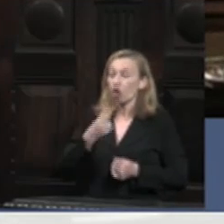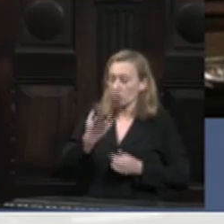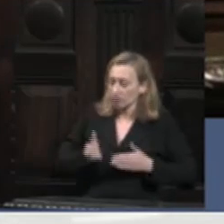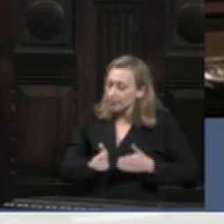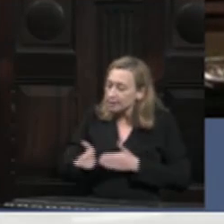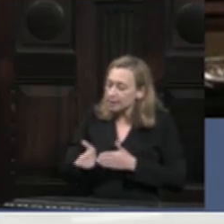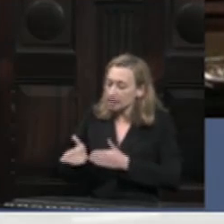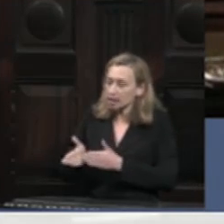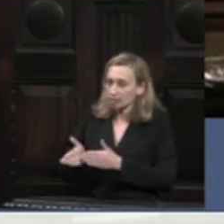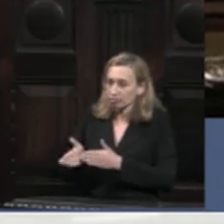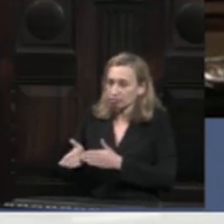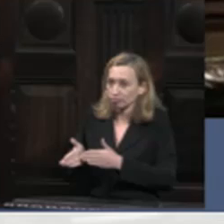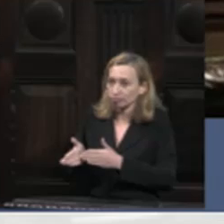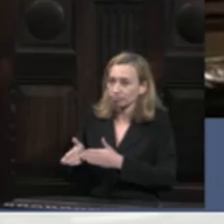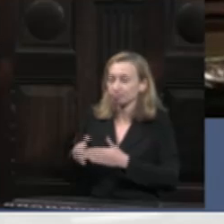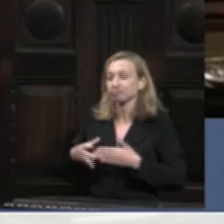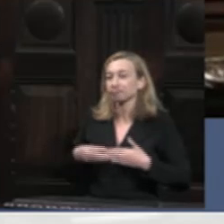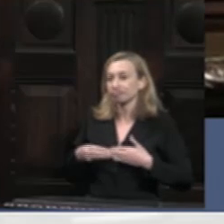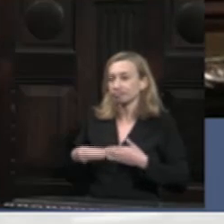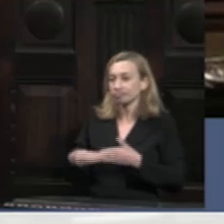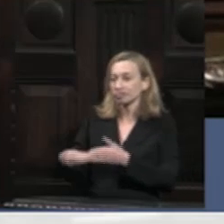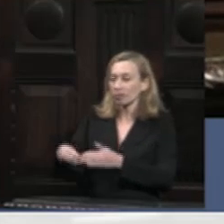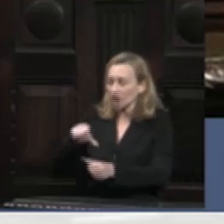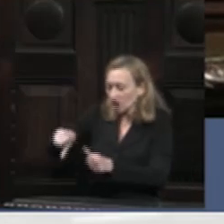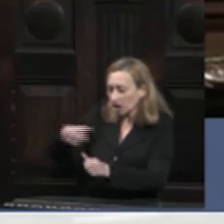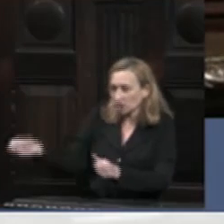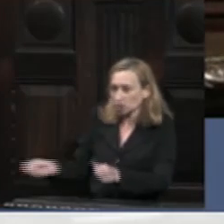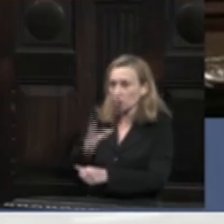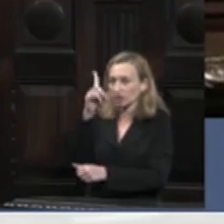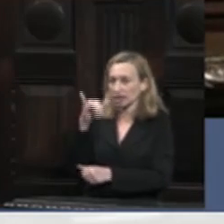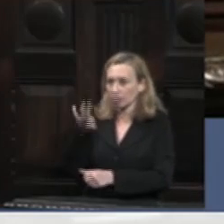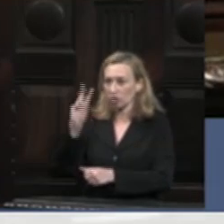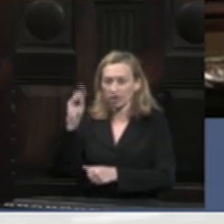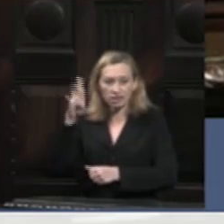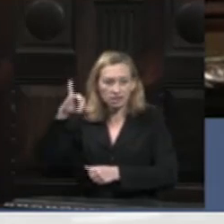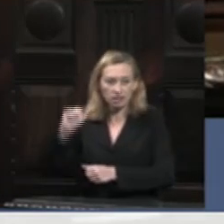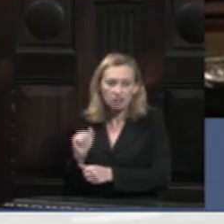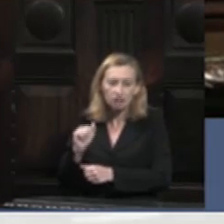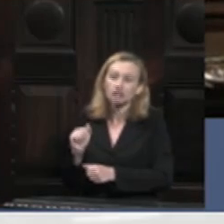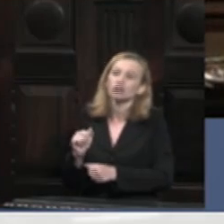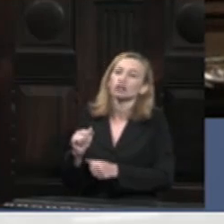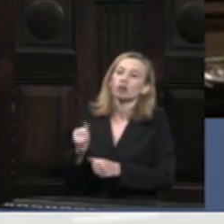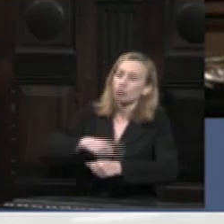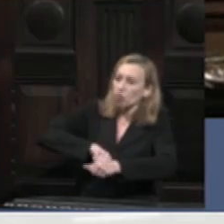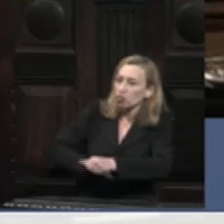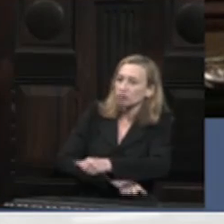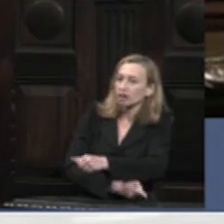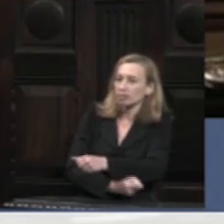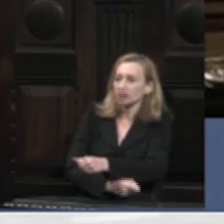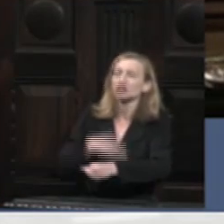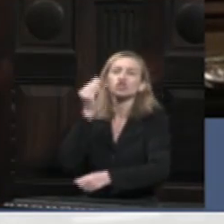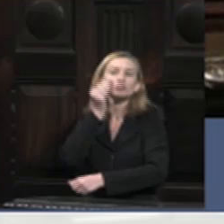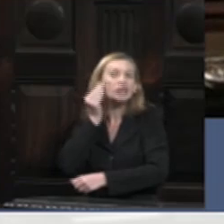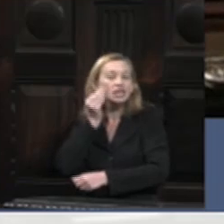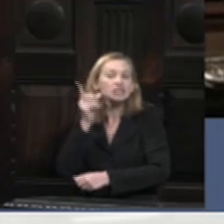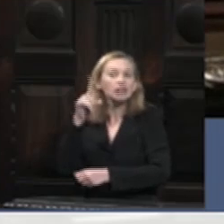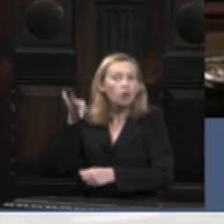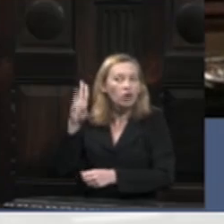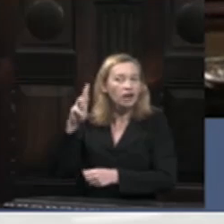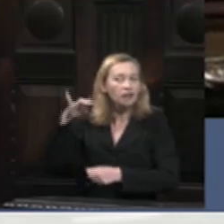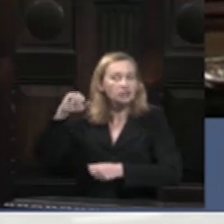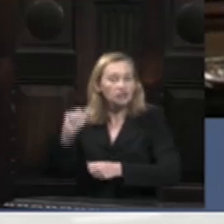ou caminhará na direção da restauração da democracia e do aprofundamento da experiência democrática,